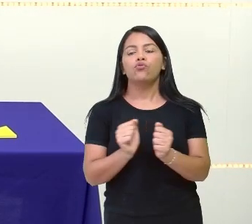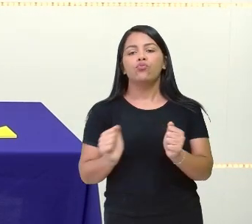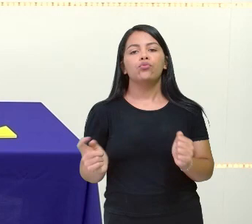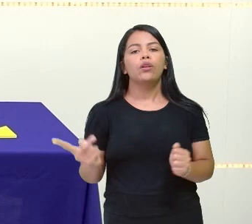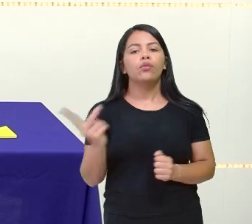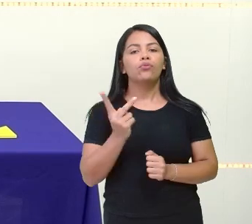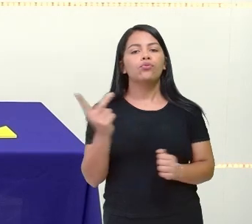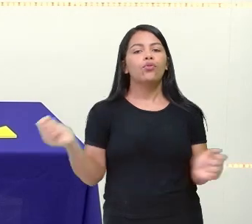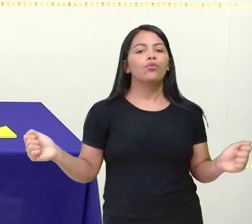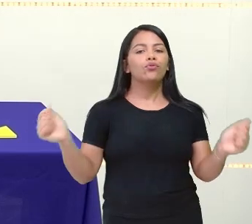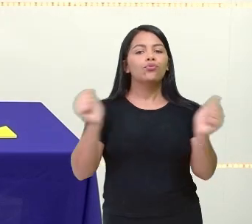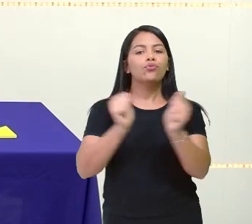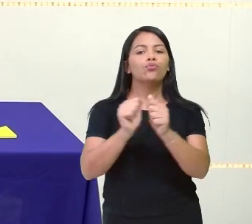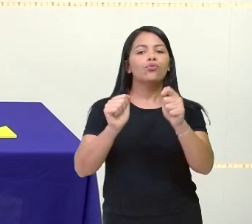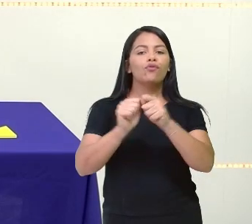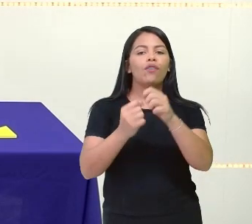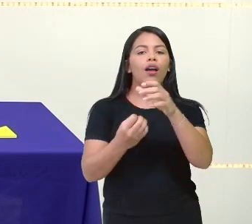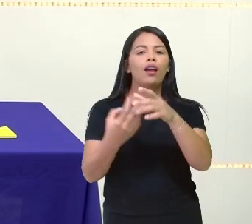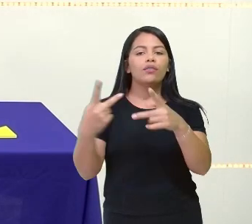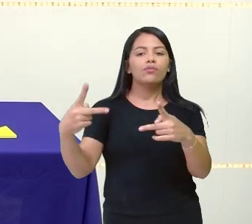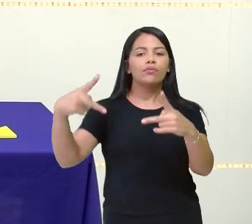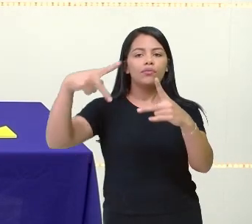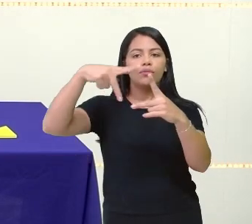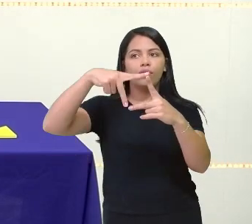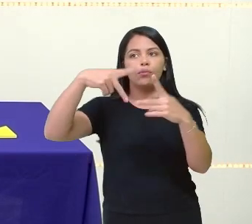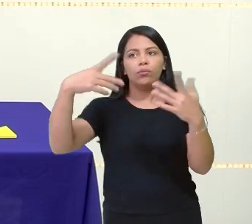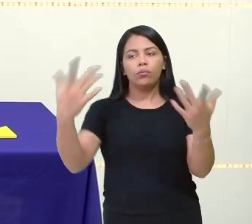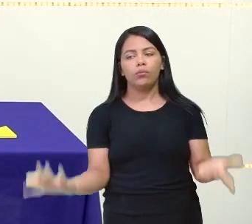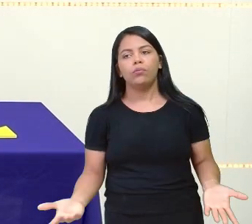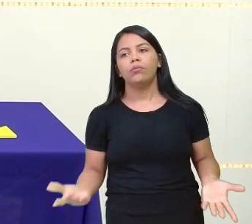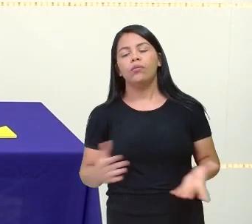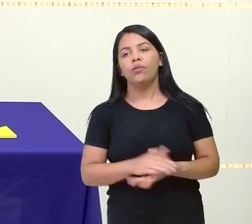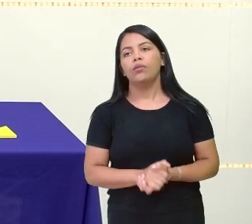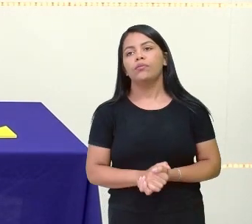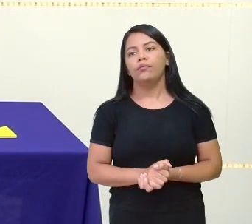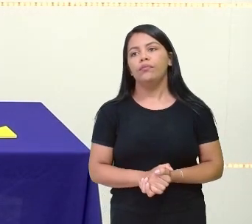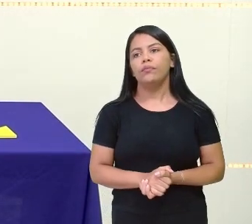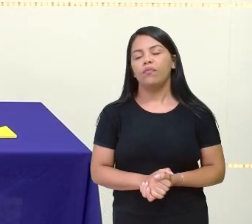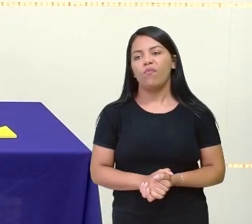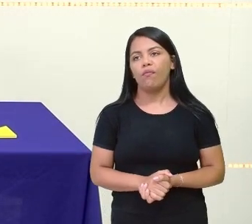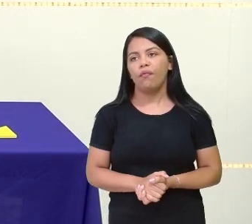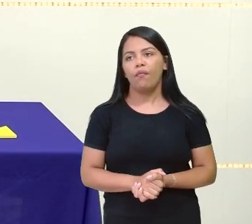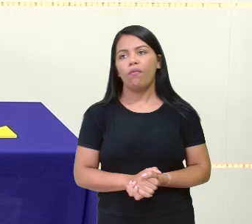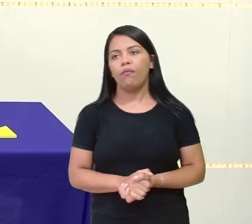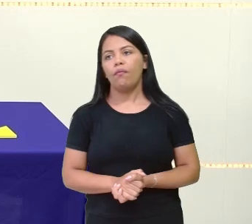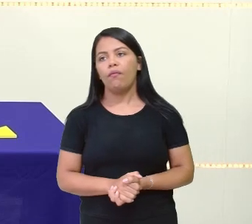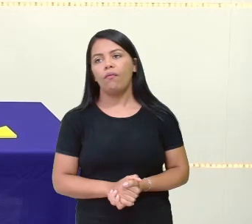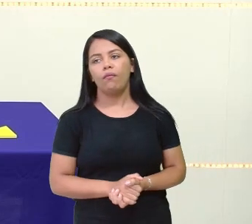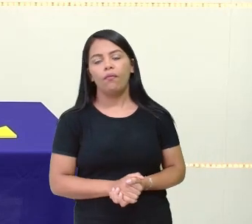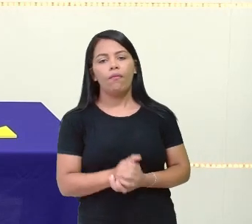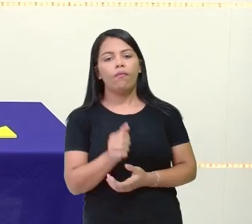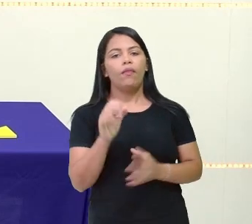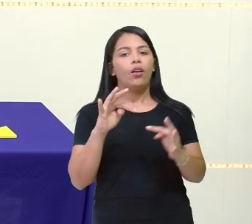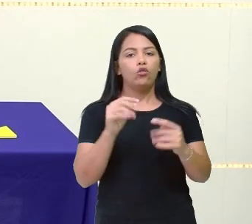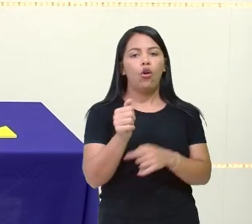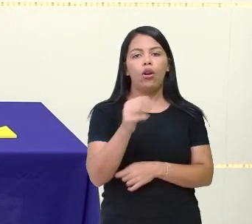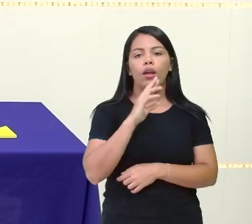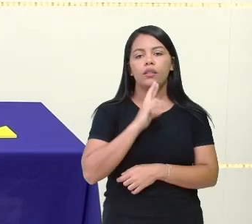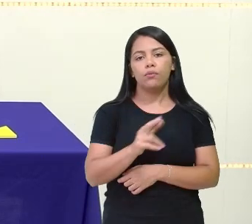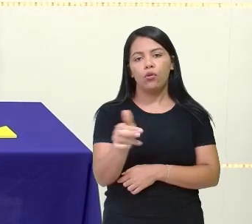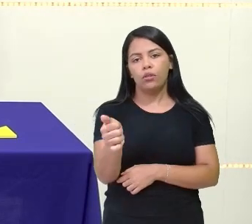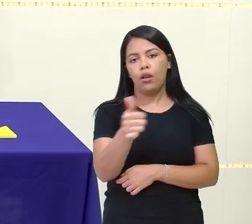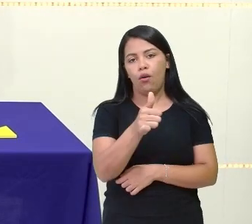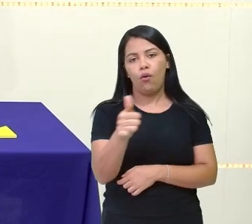dois triângulos, você vai ter aqui uma unidade de área. Então, o total são